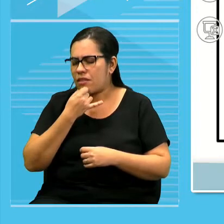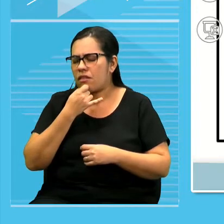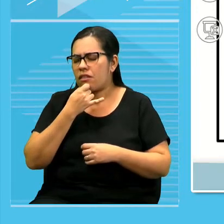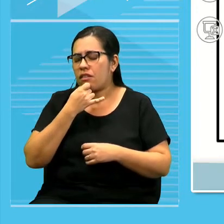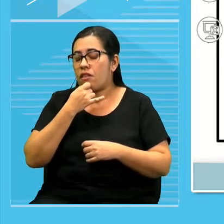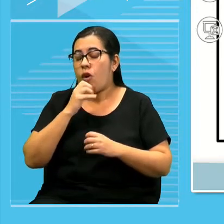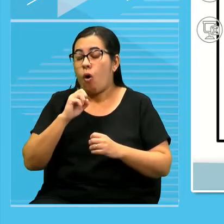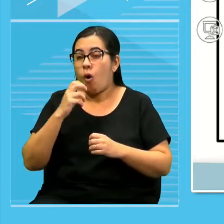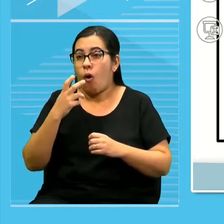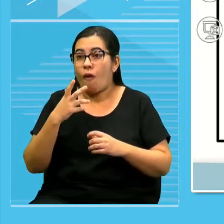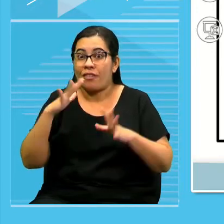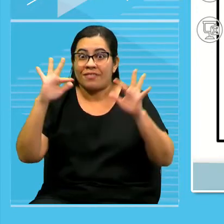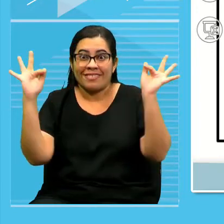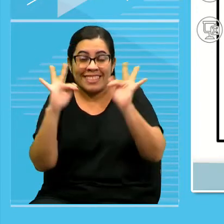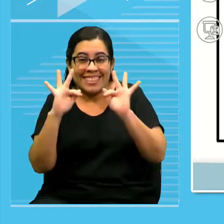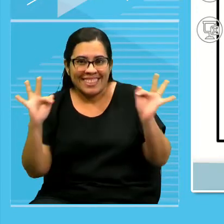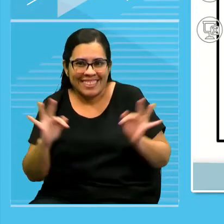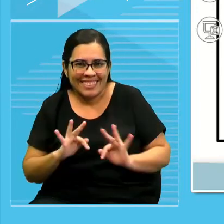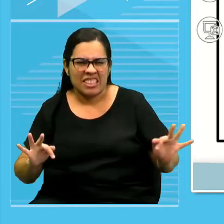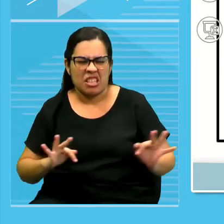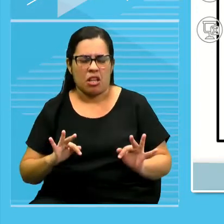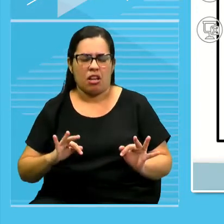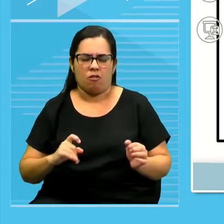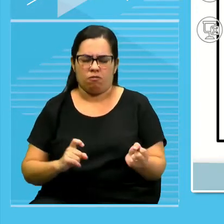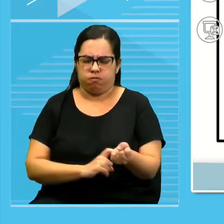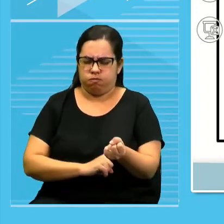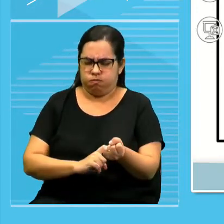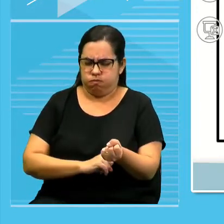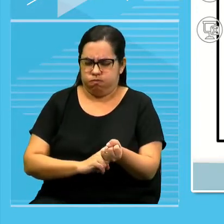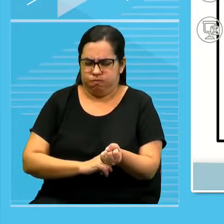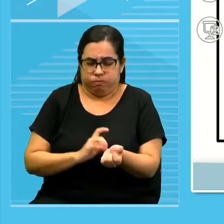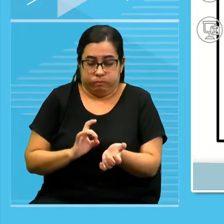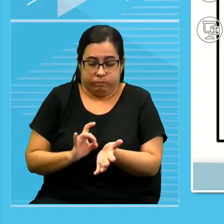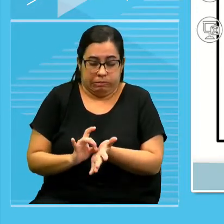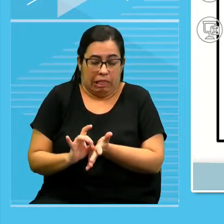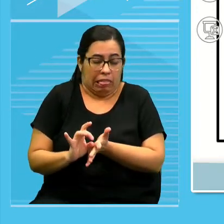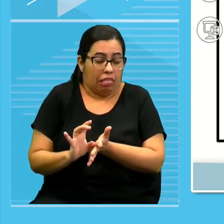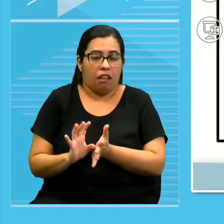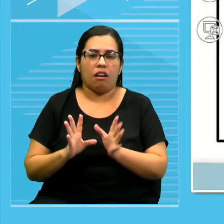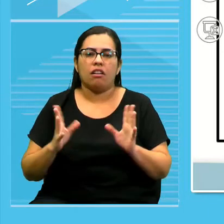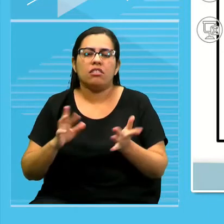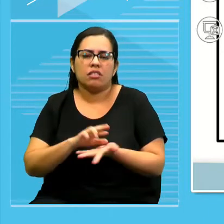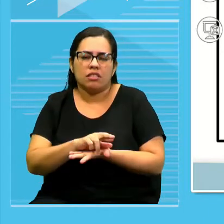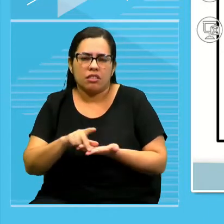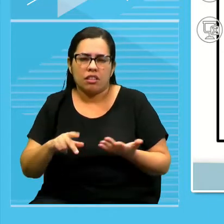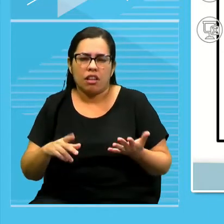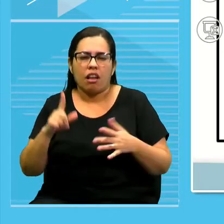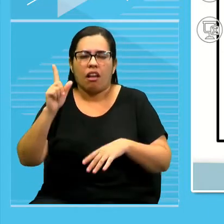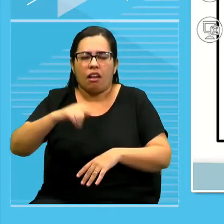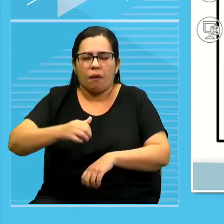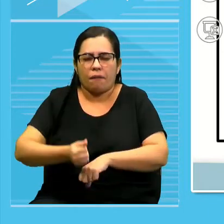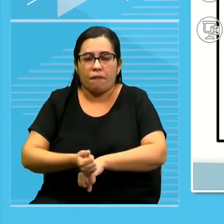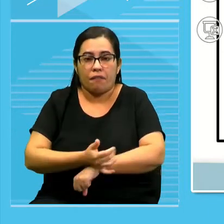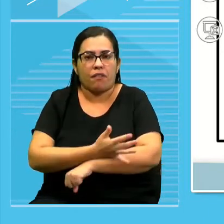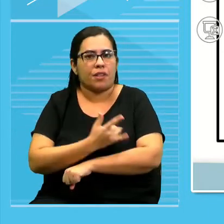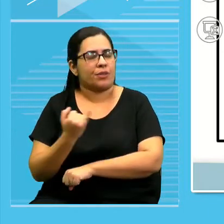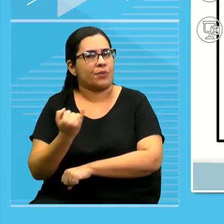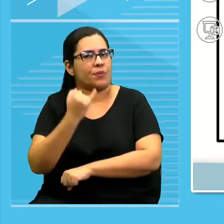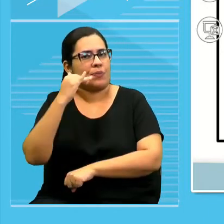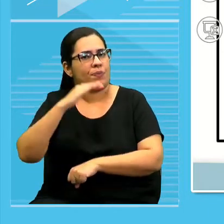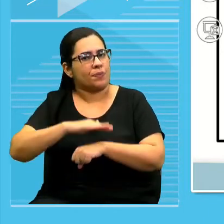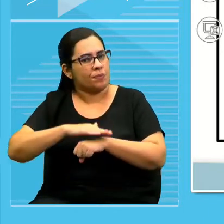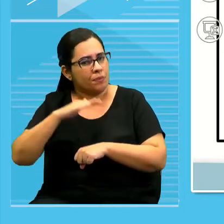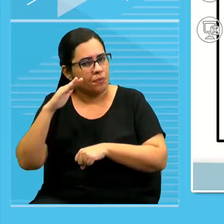é que eu tenho raiva nojo compreender que todas as nossas emoções elas são válidas